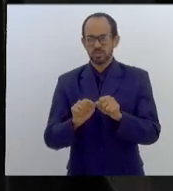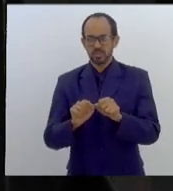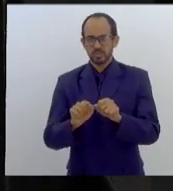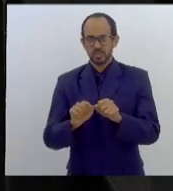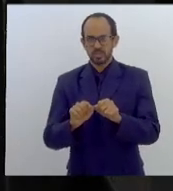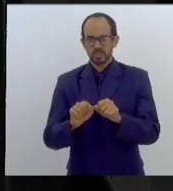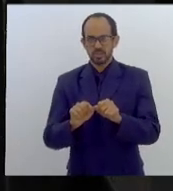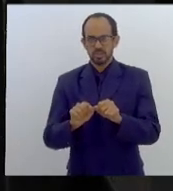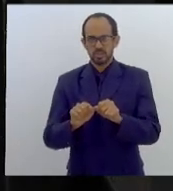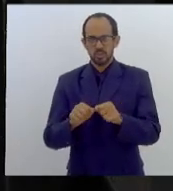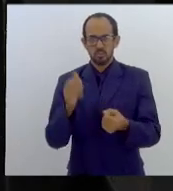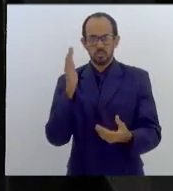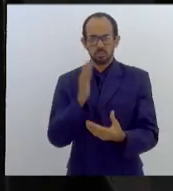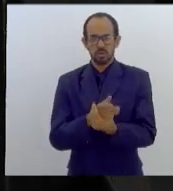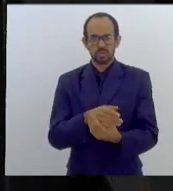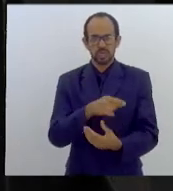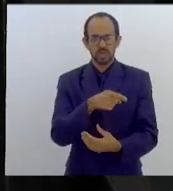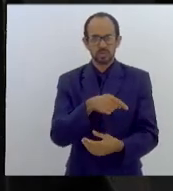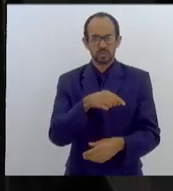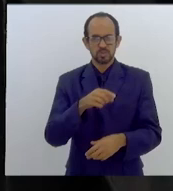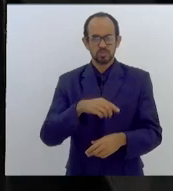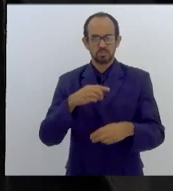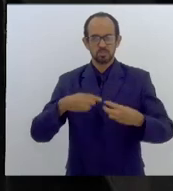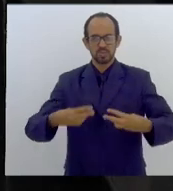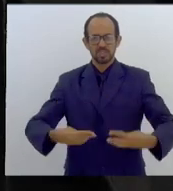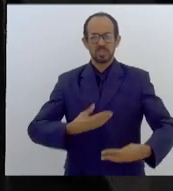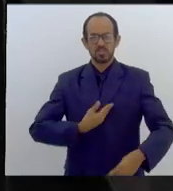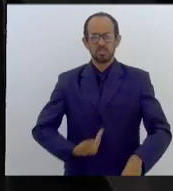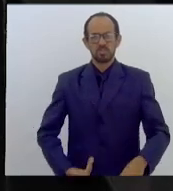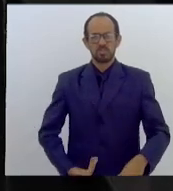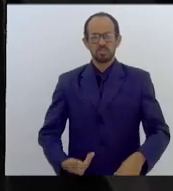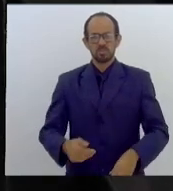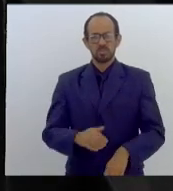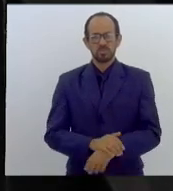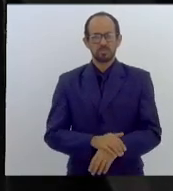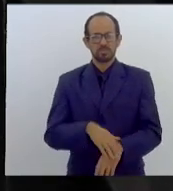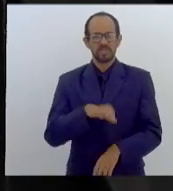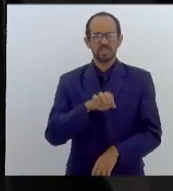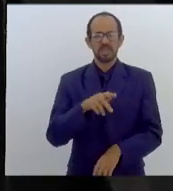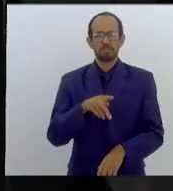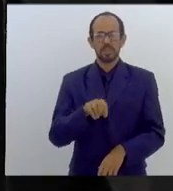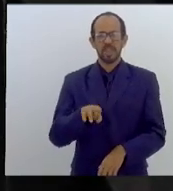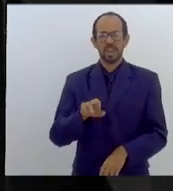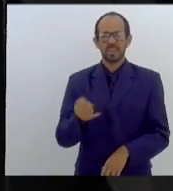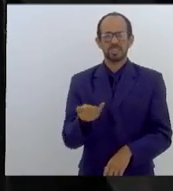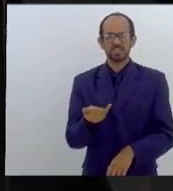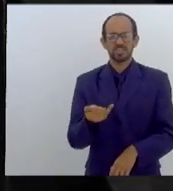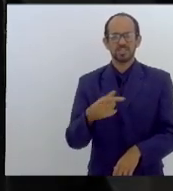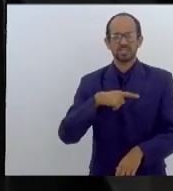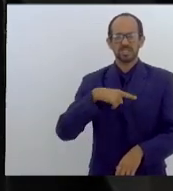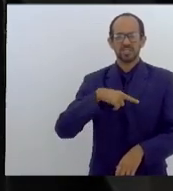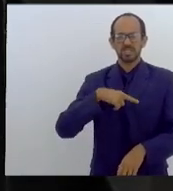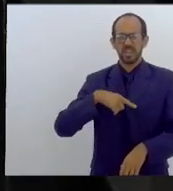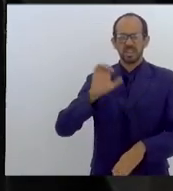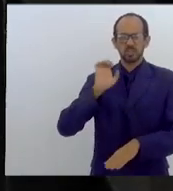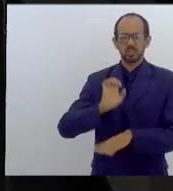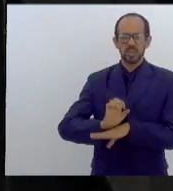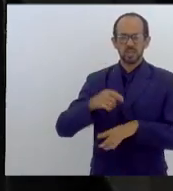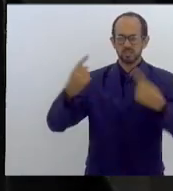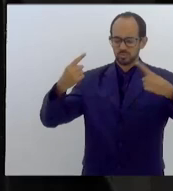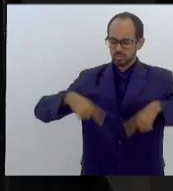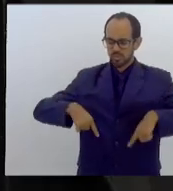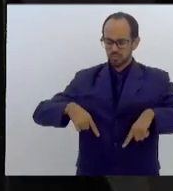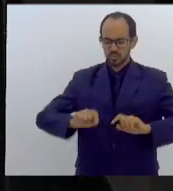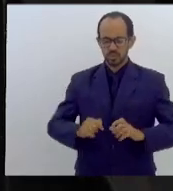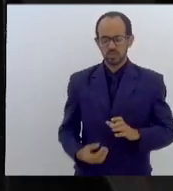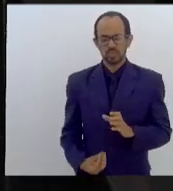eixos da denúncia oferecida pelo Ministério Público Eleitoral. E o que dizer da Fundação CEPERJ, para um Estado que tem como grande desafio